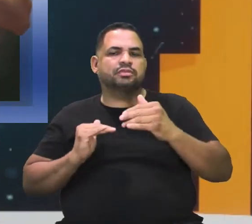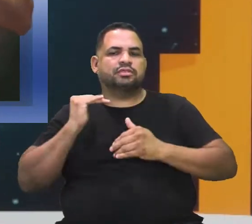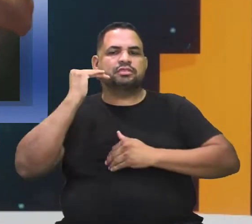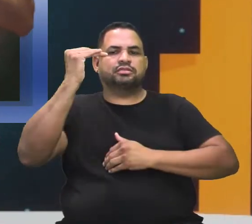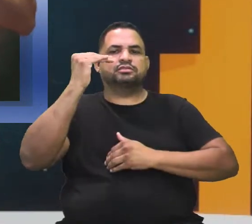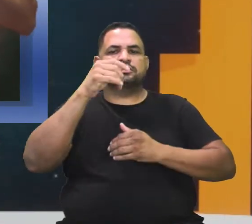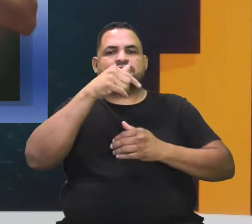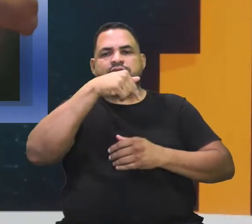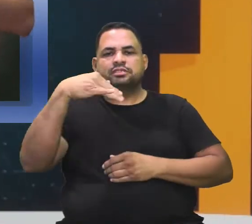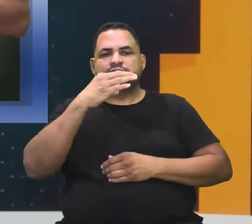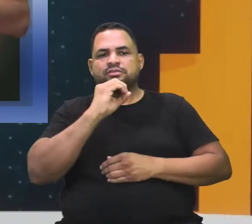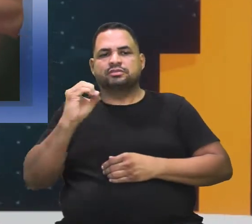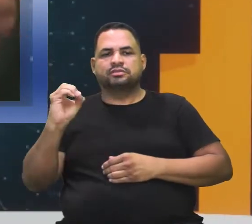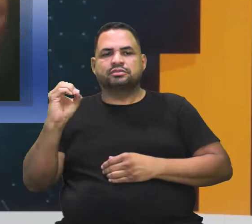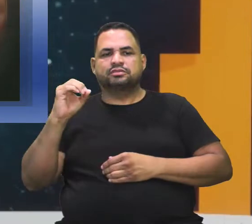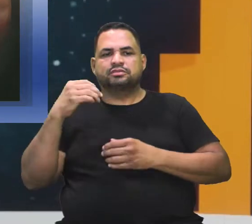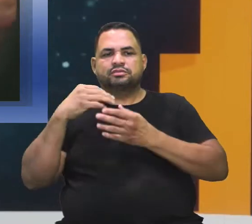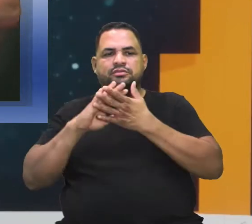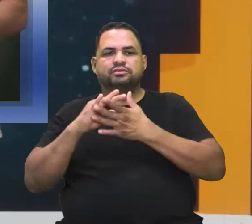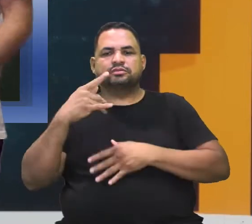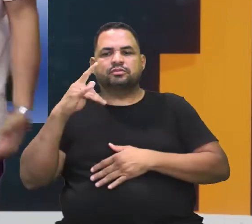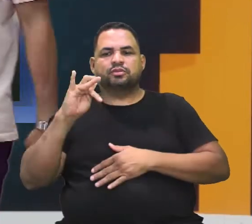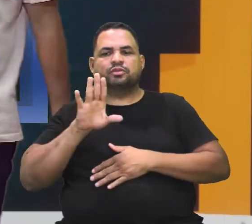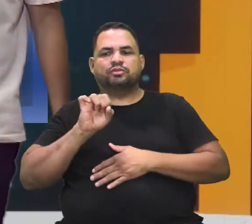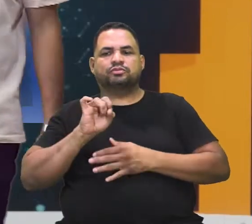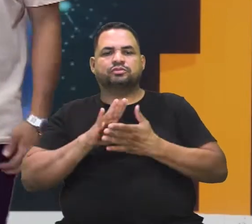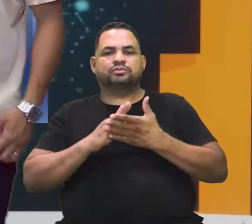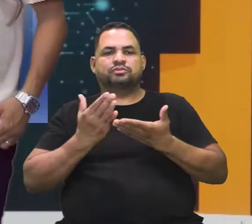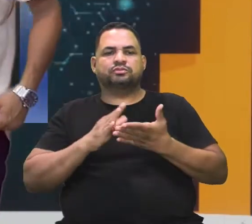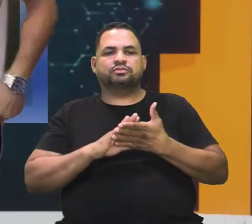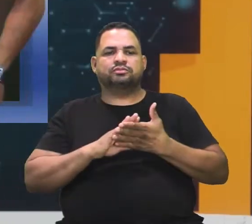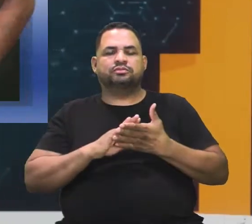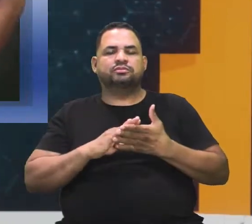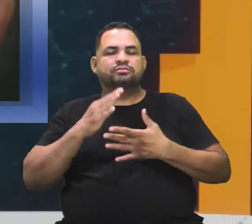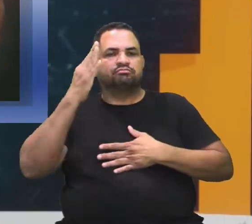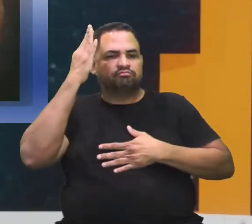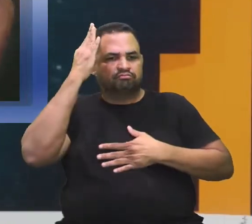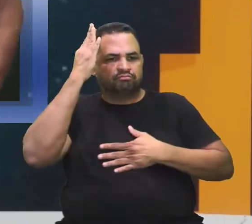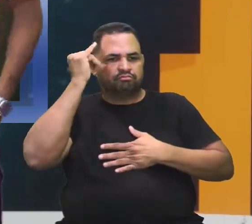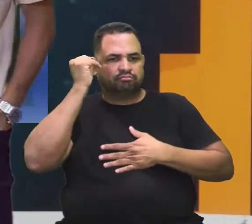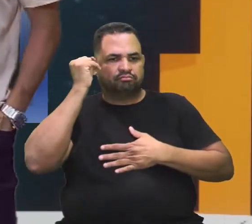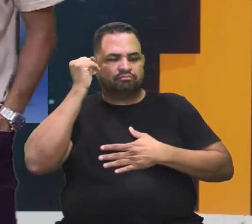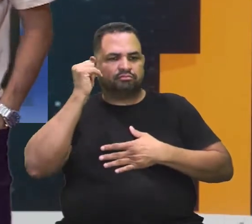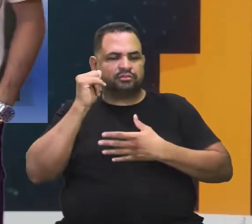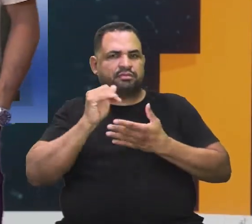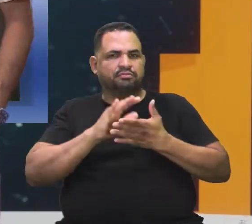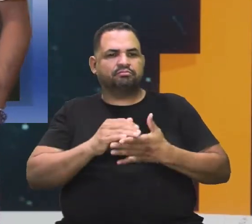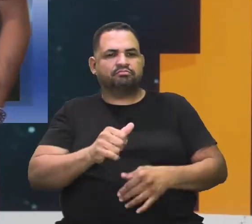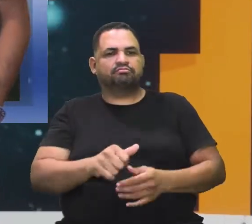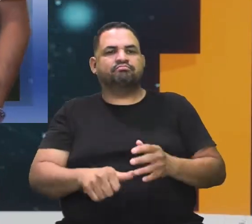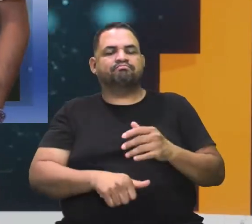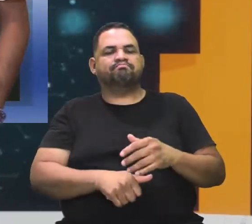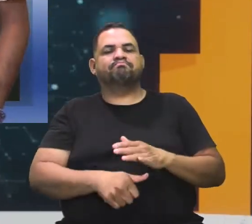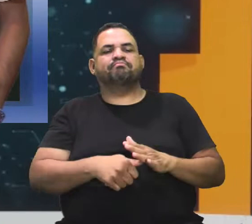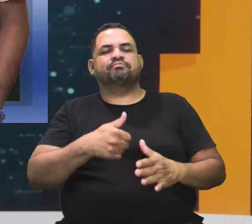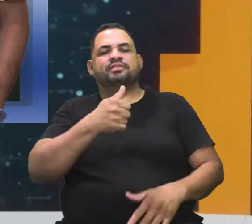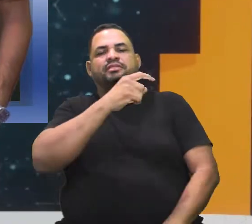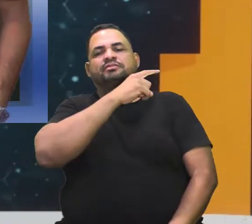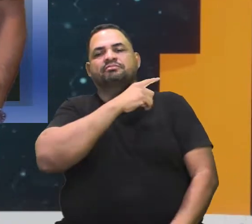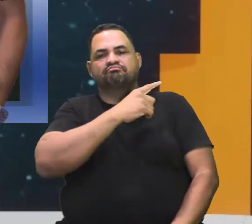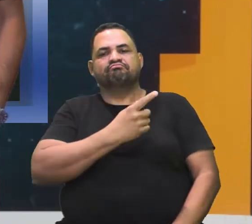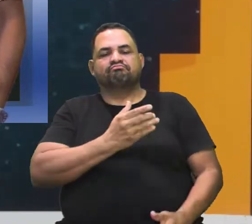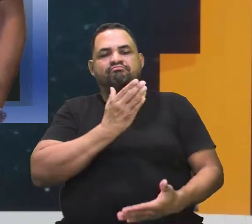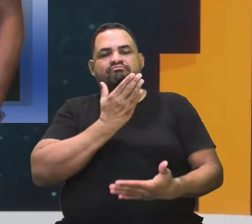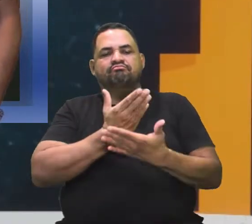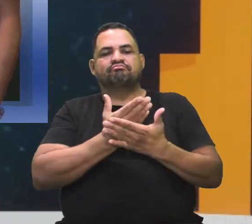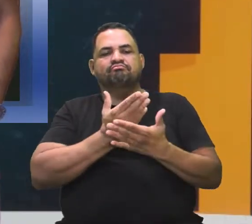pontos em matemática. E vocês sabiam que os nossos alunos, os nossos primeiros alunos da mediação tecnológica estão saindo formados agora da